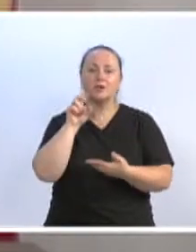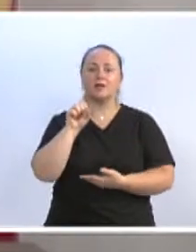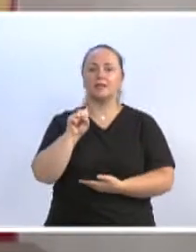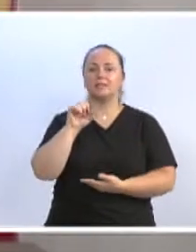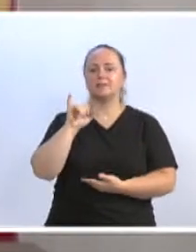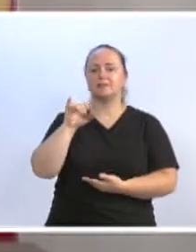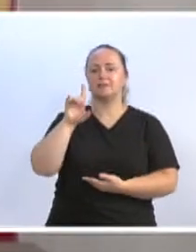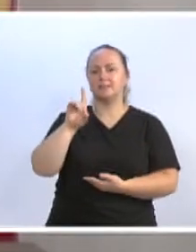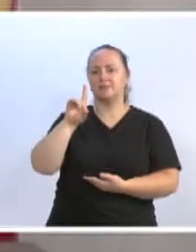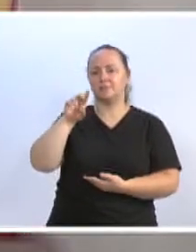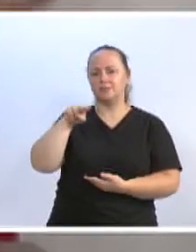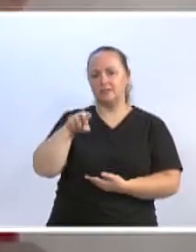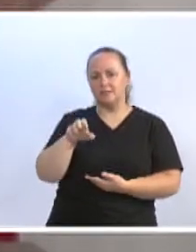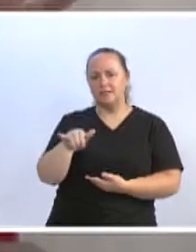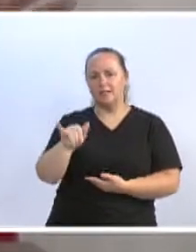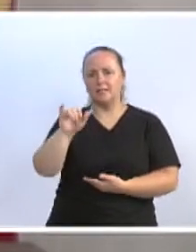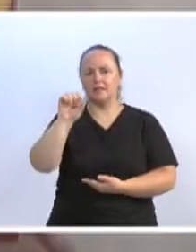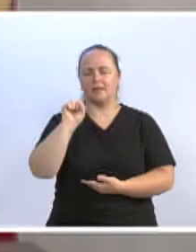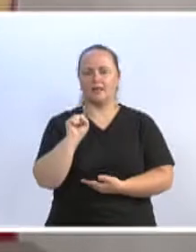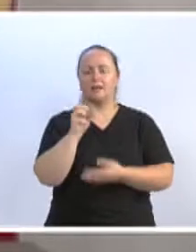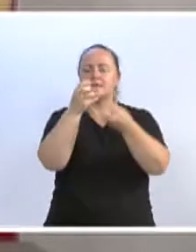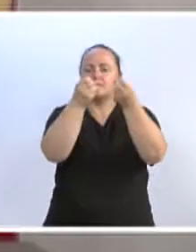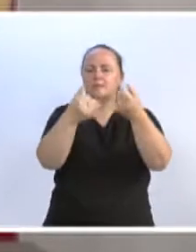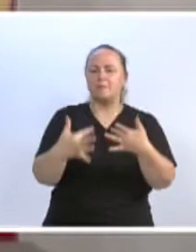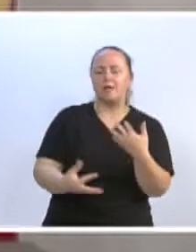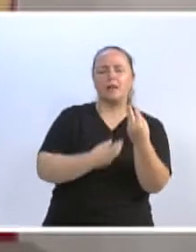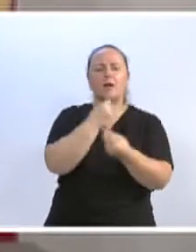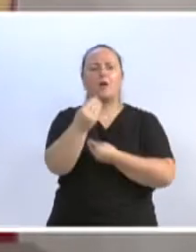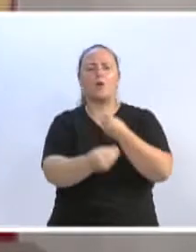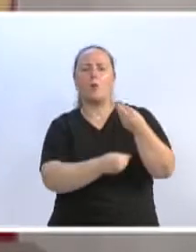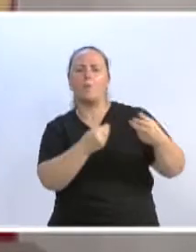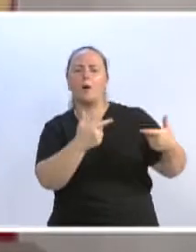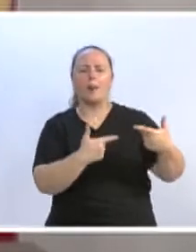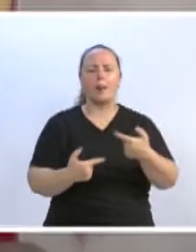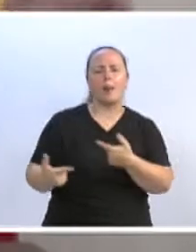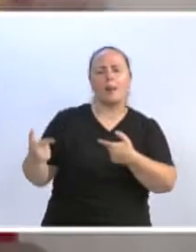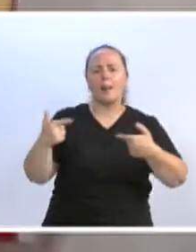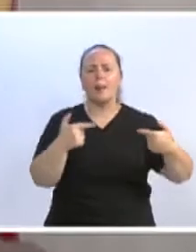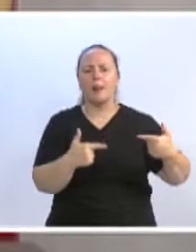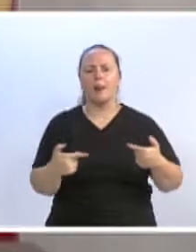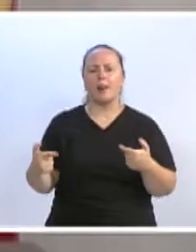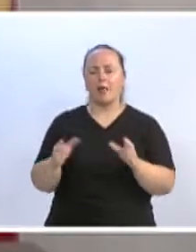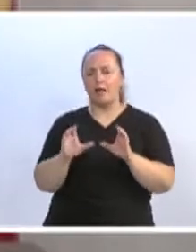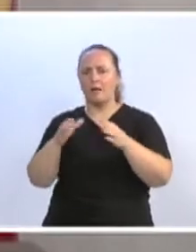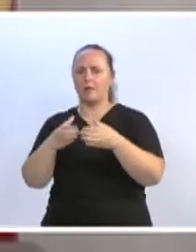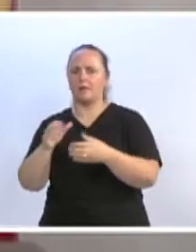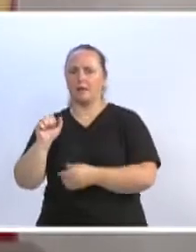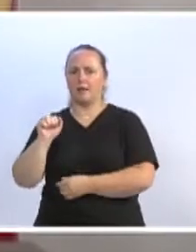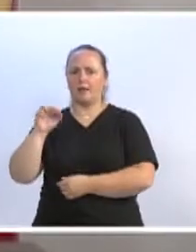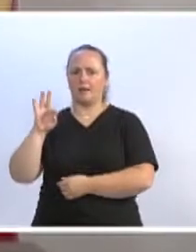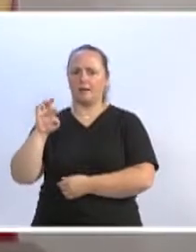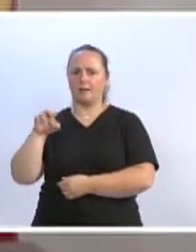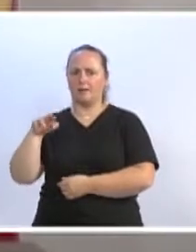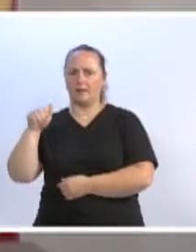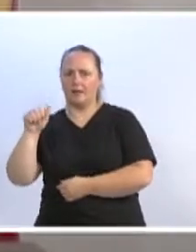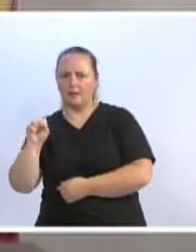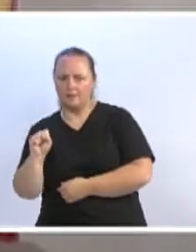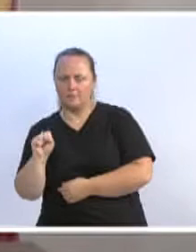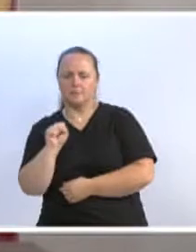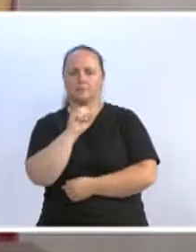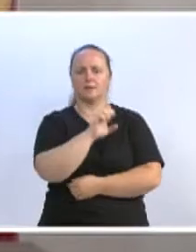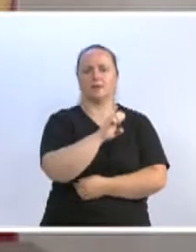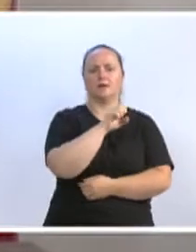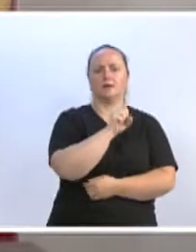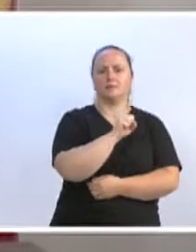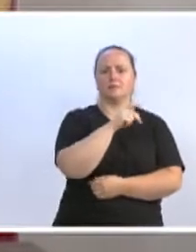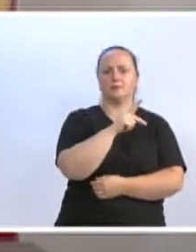conflito entre Atenas e Esparta. Não é verdade? Nunca ouvi ninguém dizendo assim, eu não leio essa história porque eu não